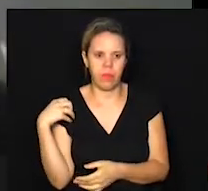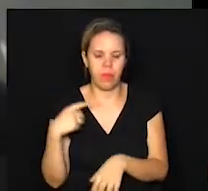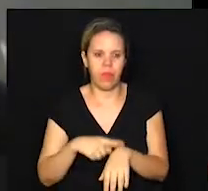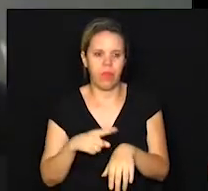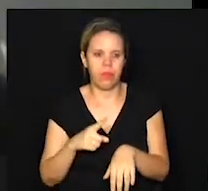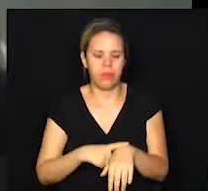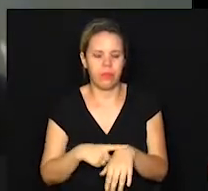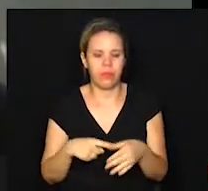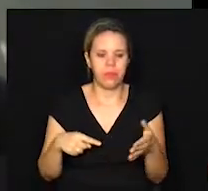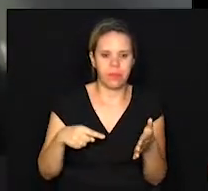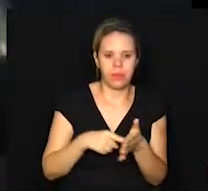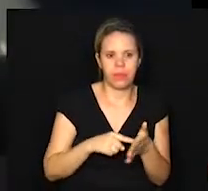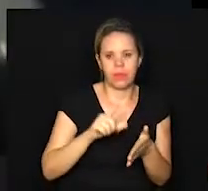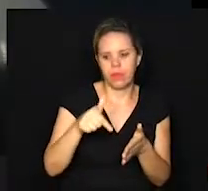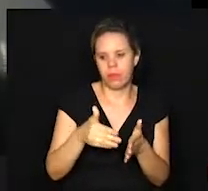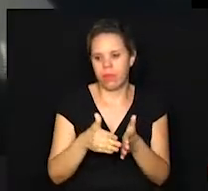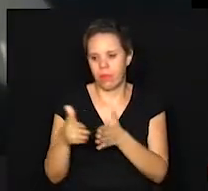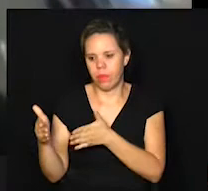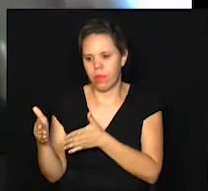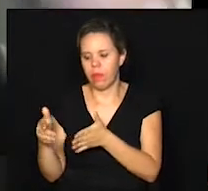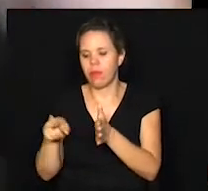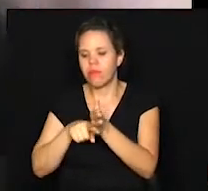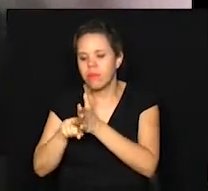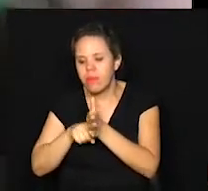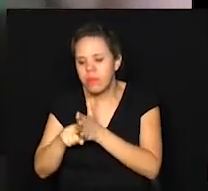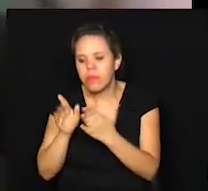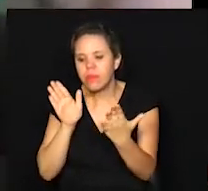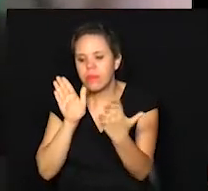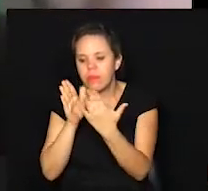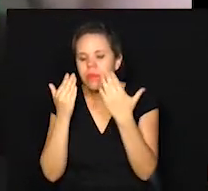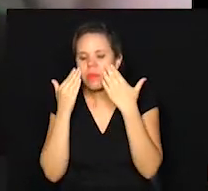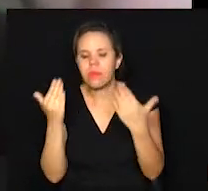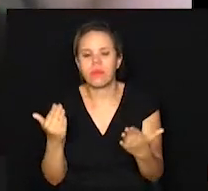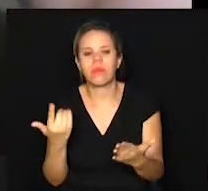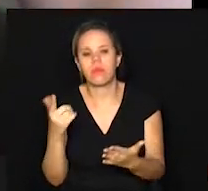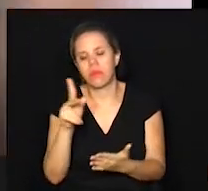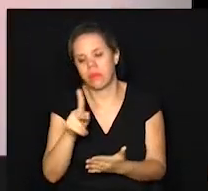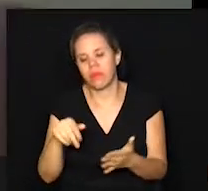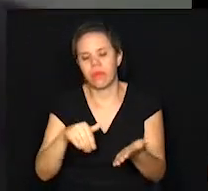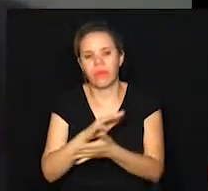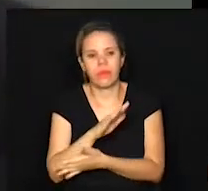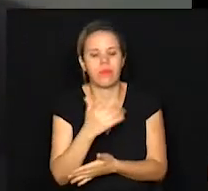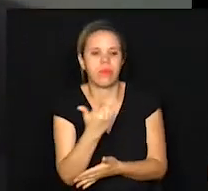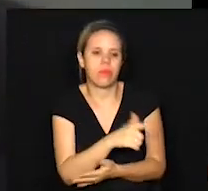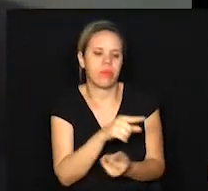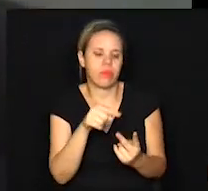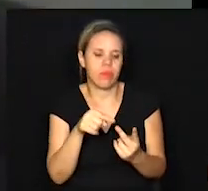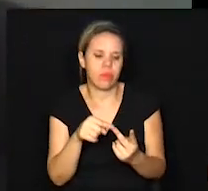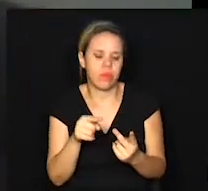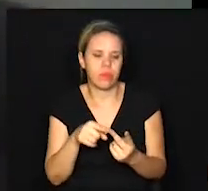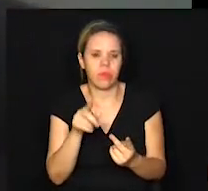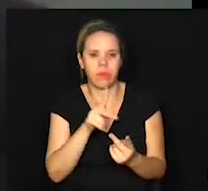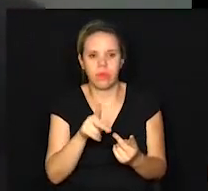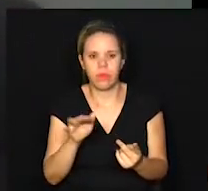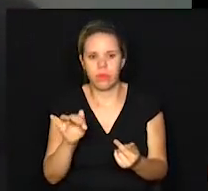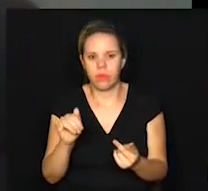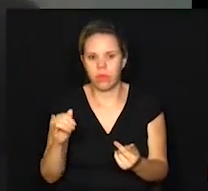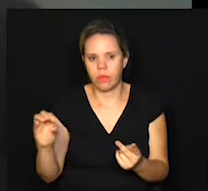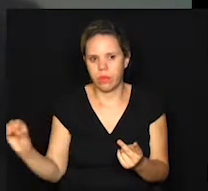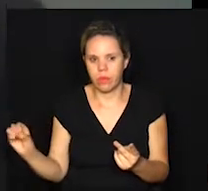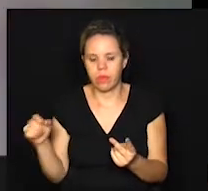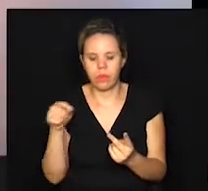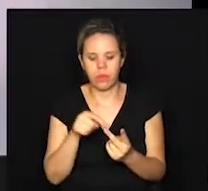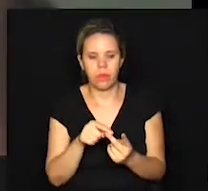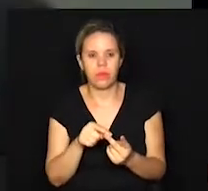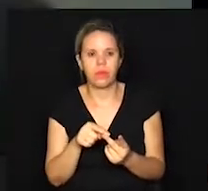denúncia e a oitiva. E o outro professor com quem eu falei, o professor Fábio,